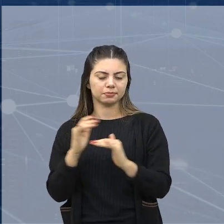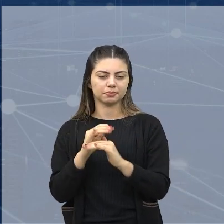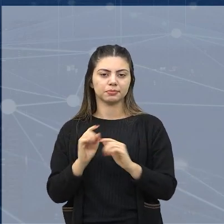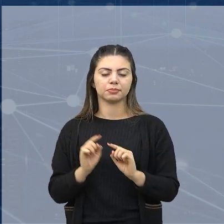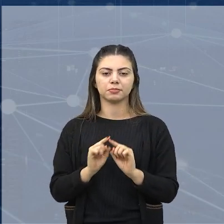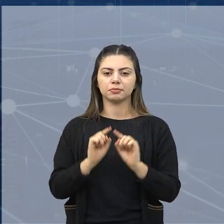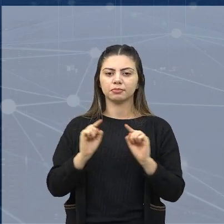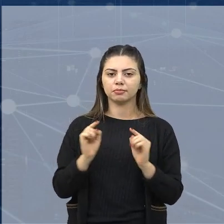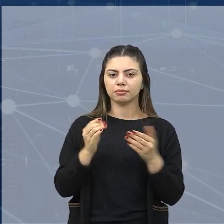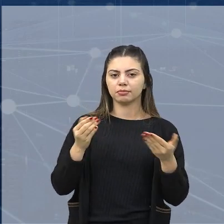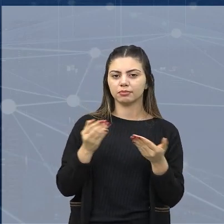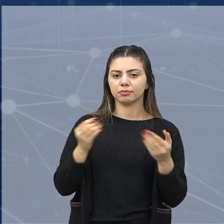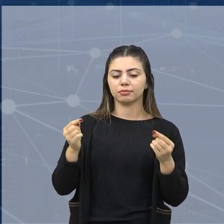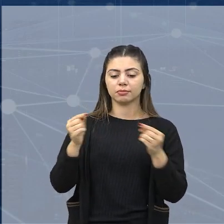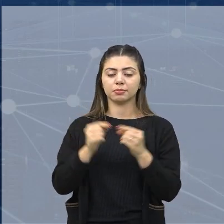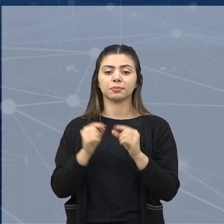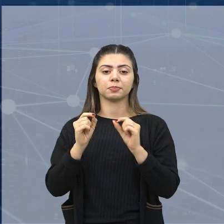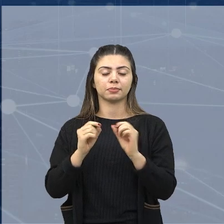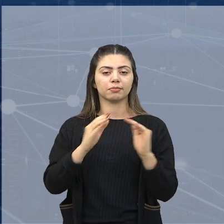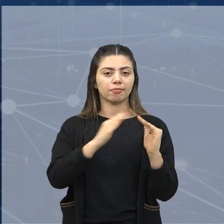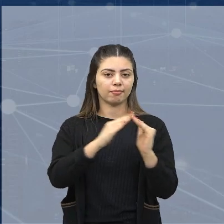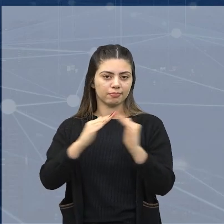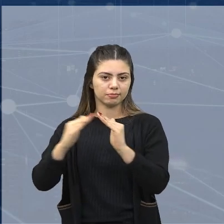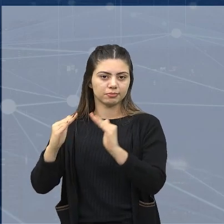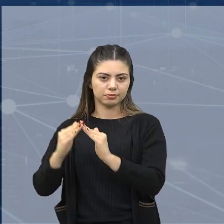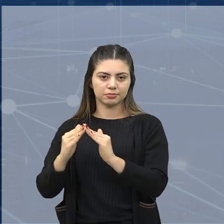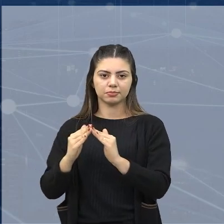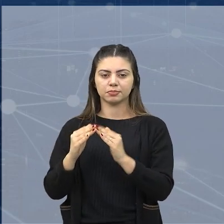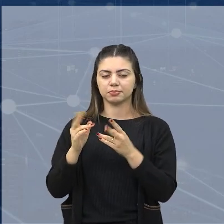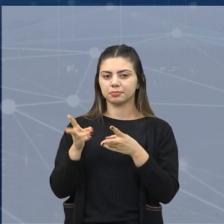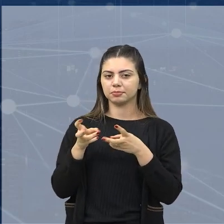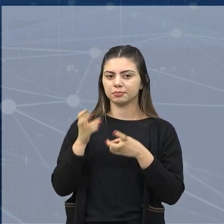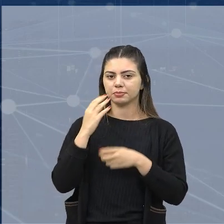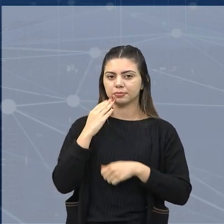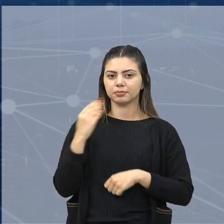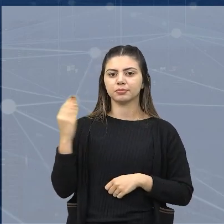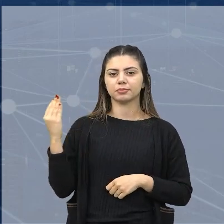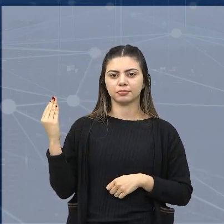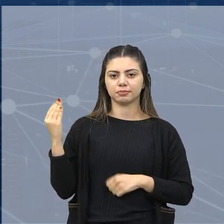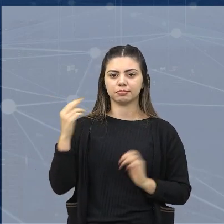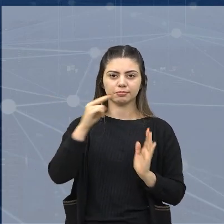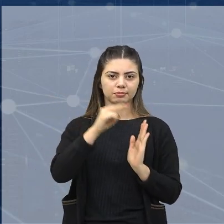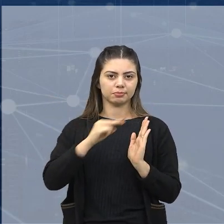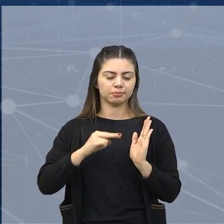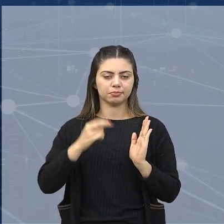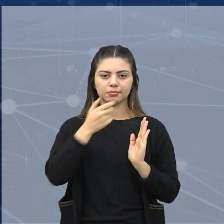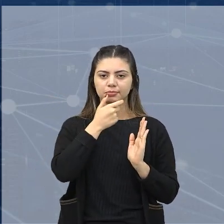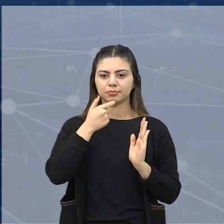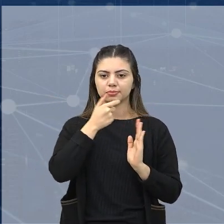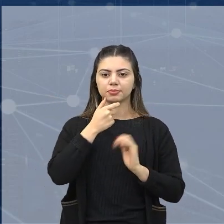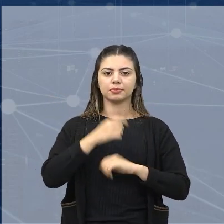se referindo mais às casas, né? Smart homes will be equipped